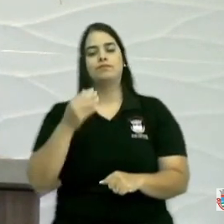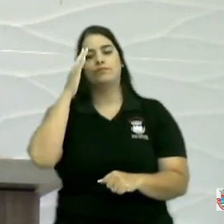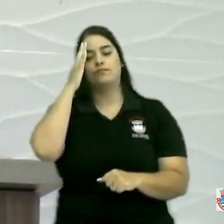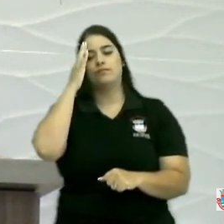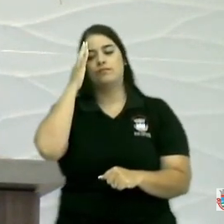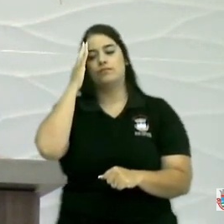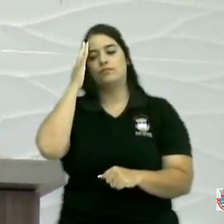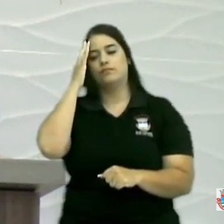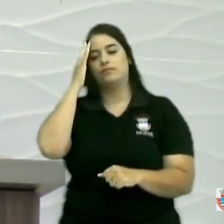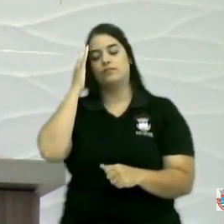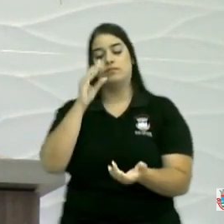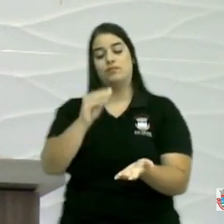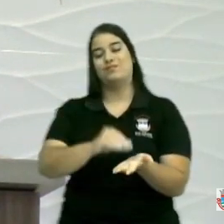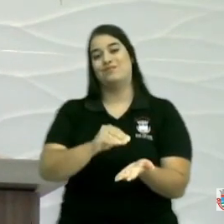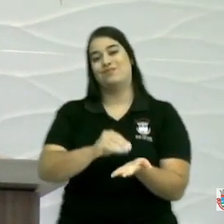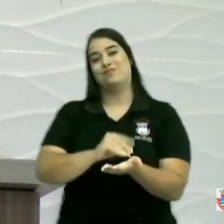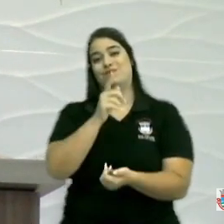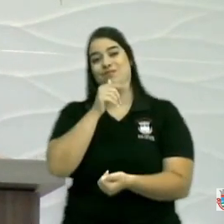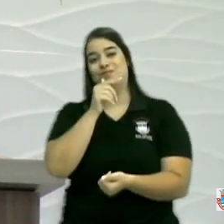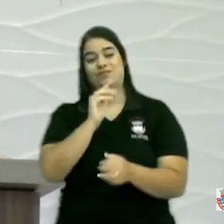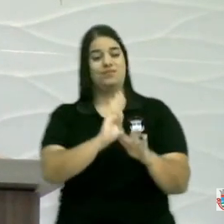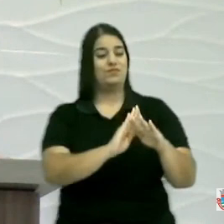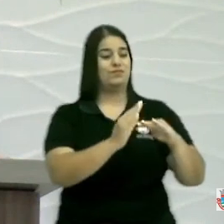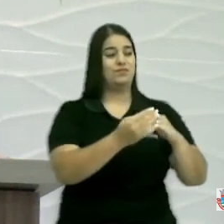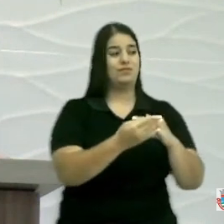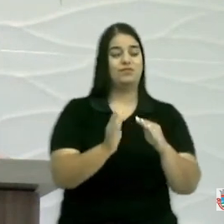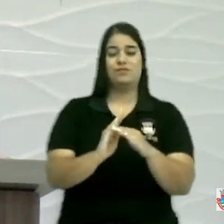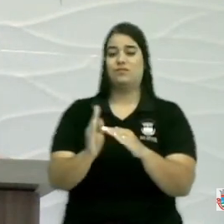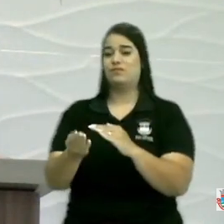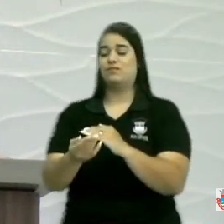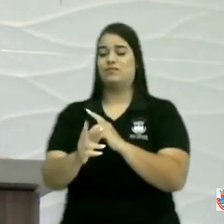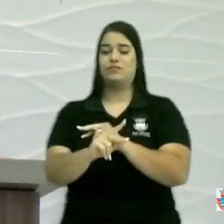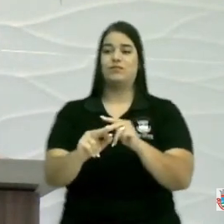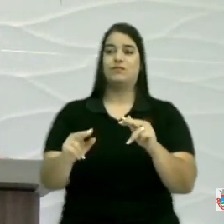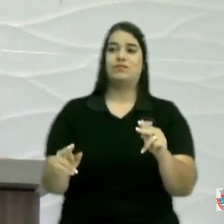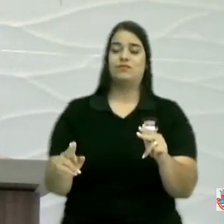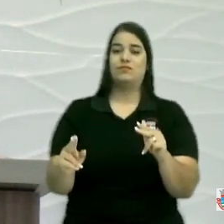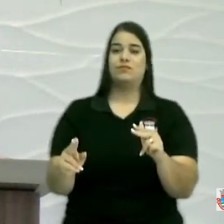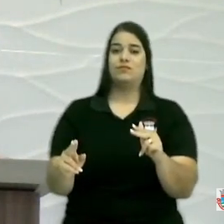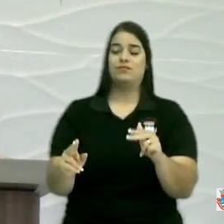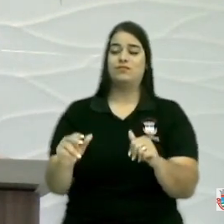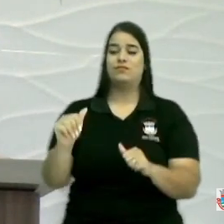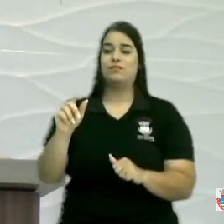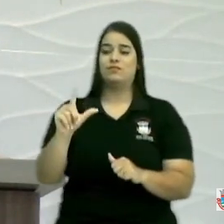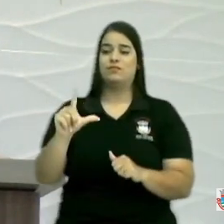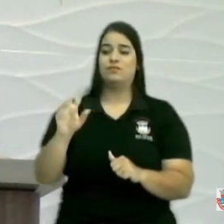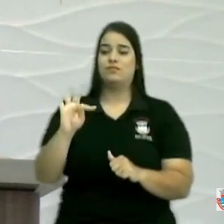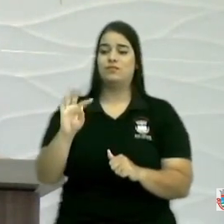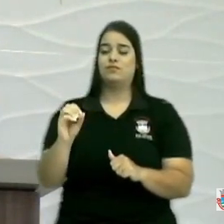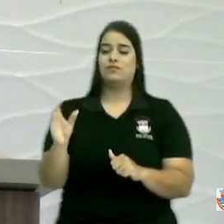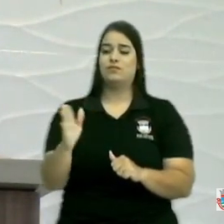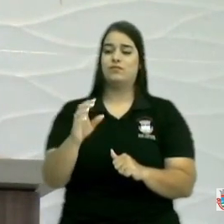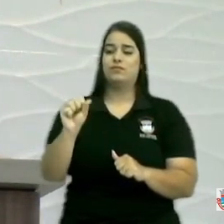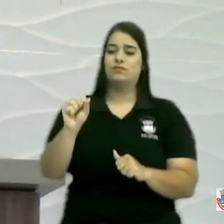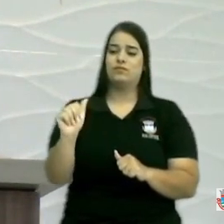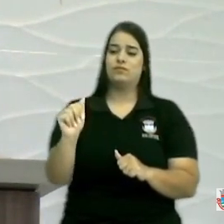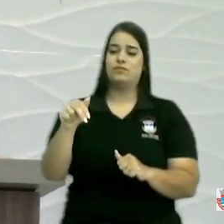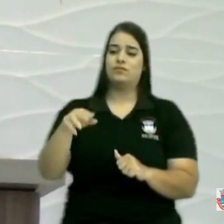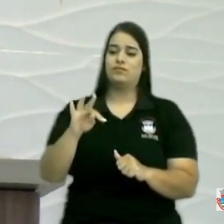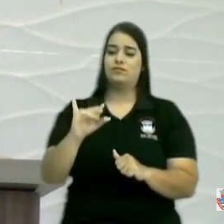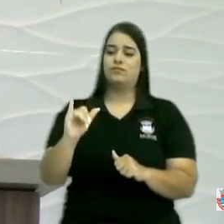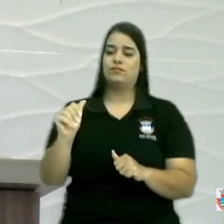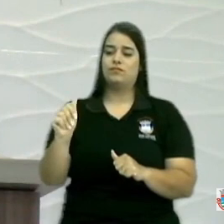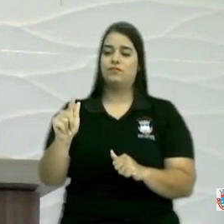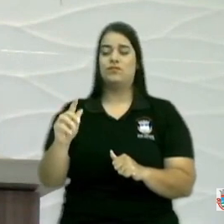grande falta de água em vários bairros. Principalmente ali aquele setor do Alto Santiago, onde a gente ontem pôde acompanhar o trabalho